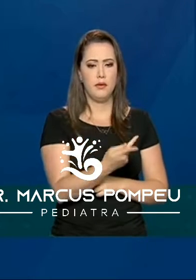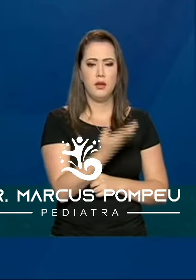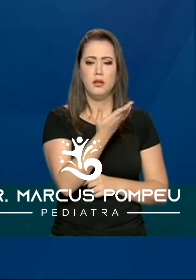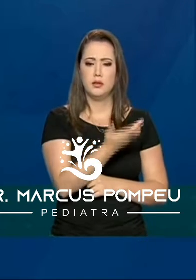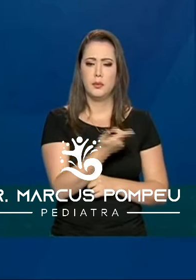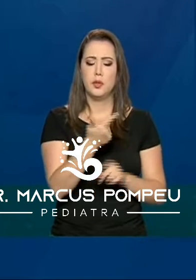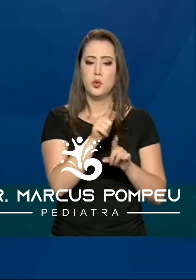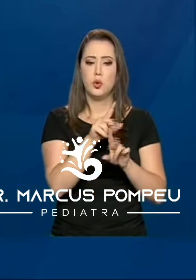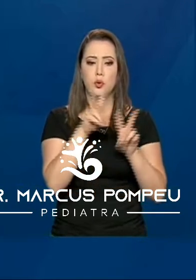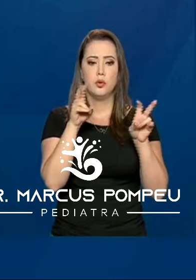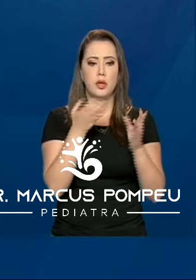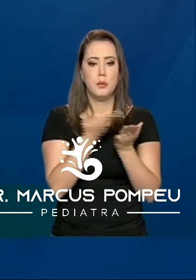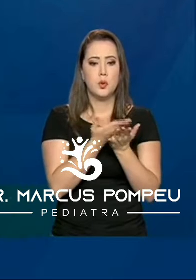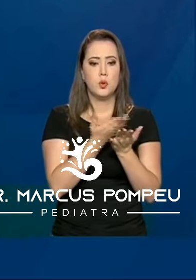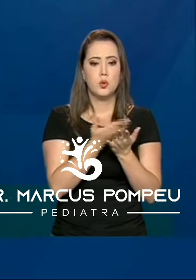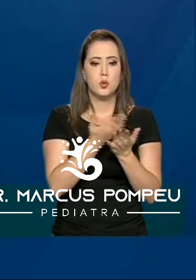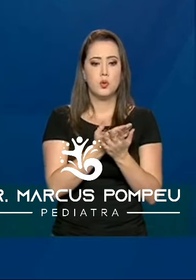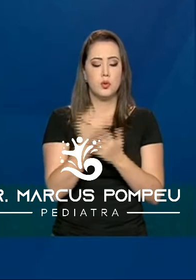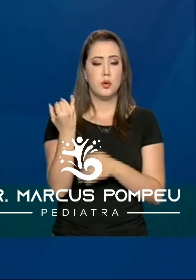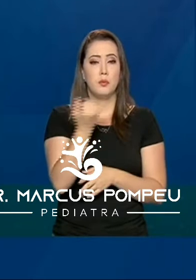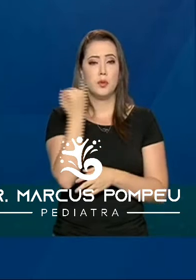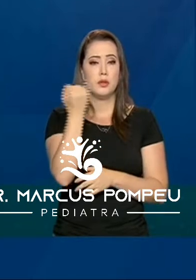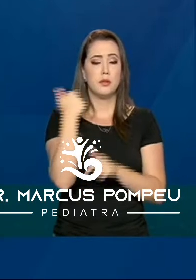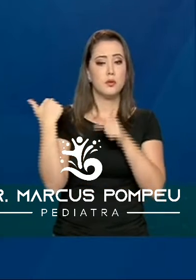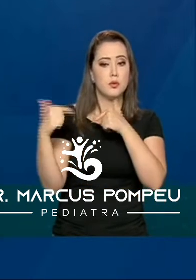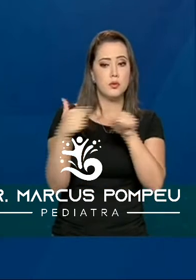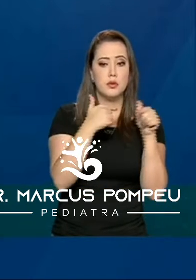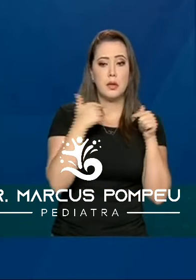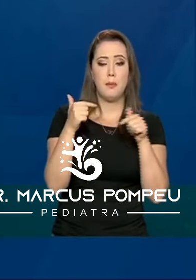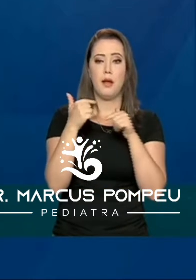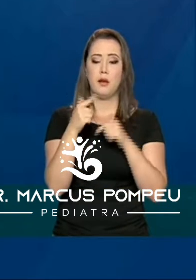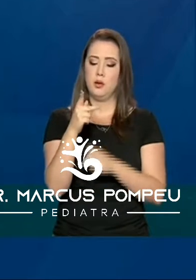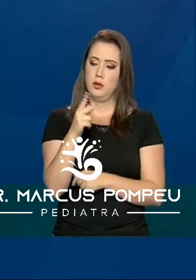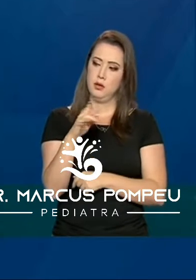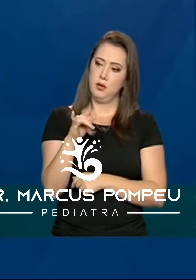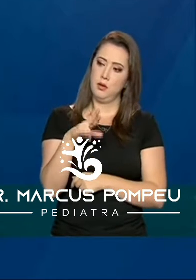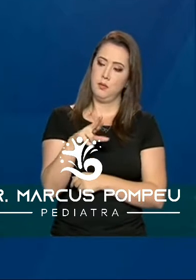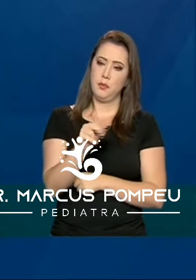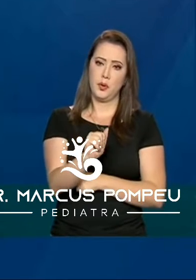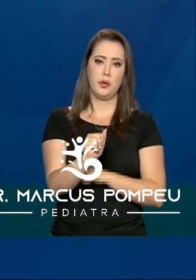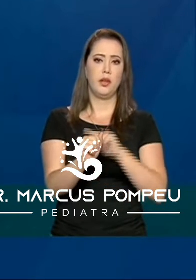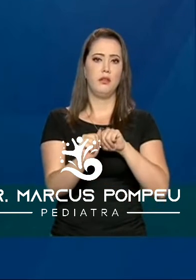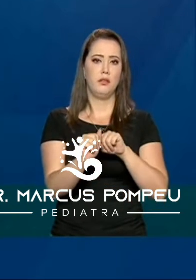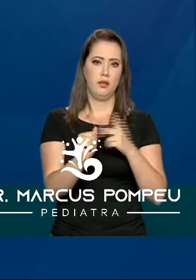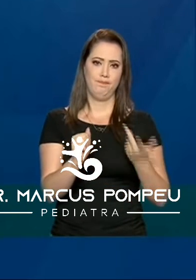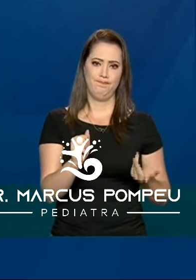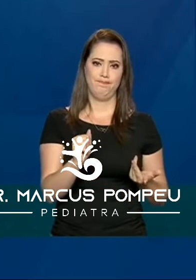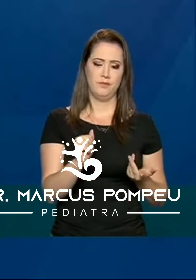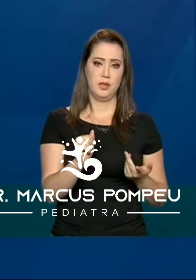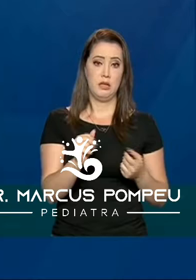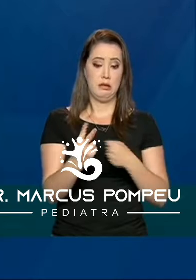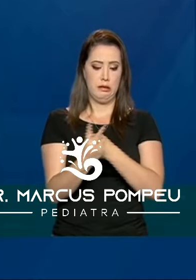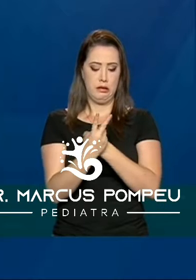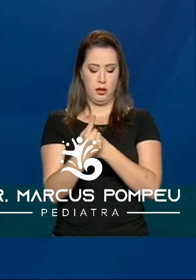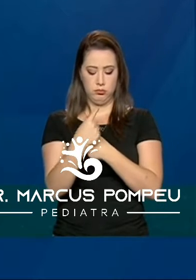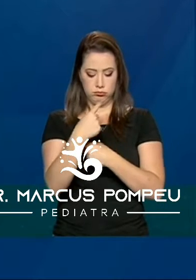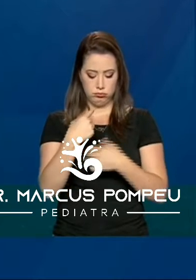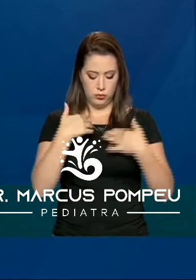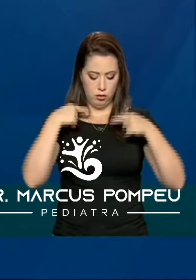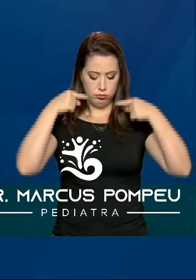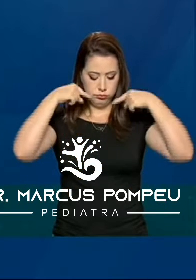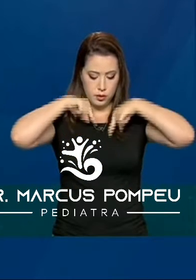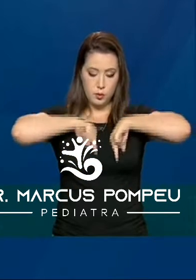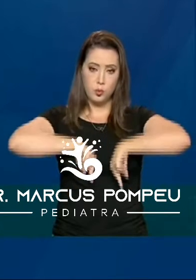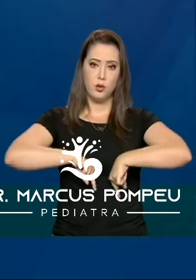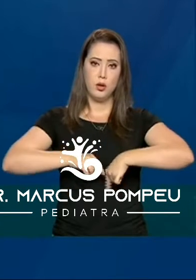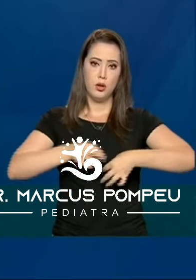genotoxicidade. O papel que a proteína spike causa dentro da reprogramação, não só da nossa imunidade, mas do